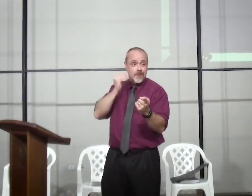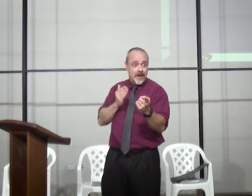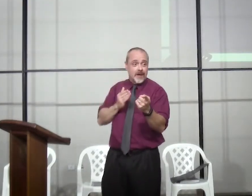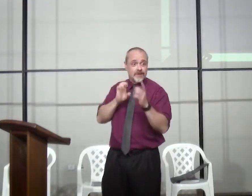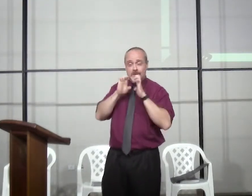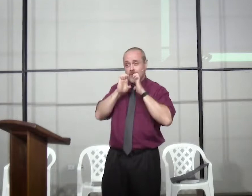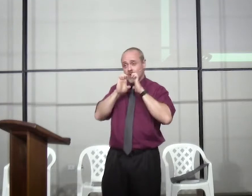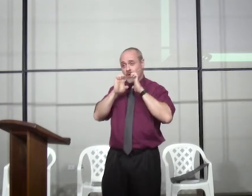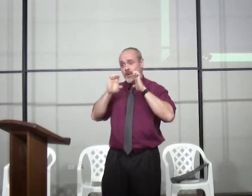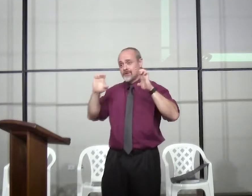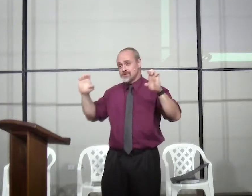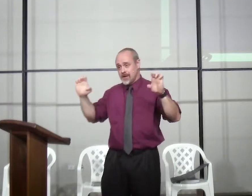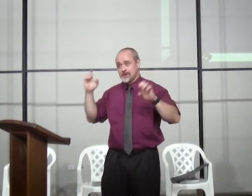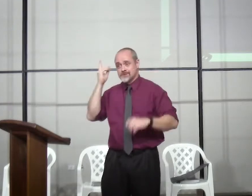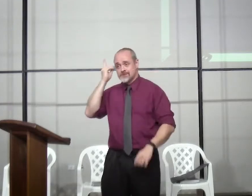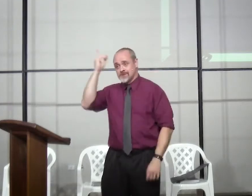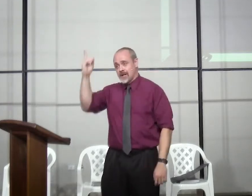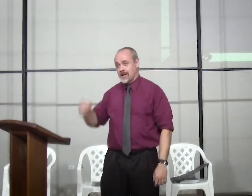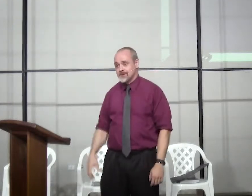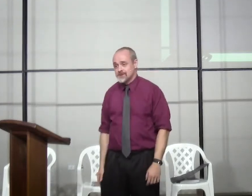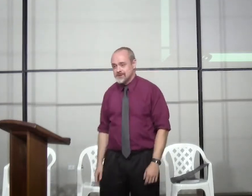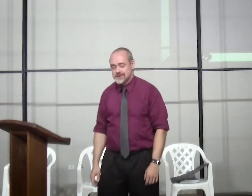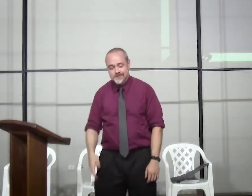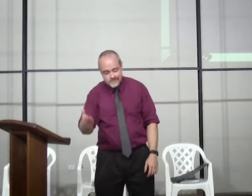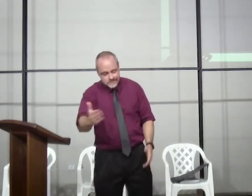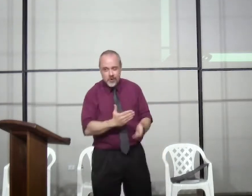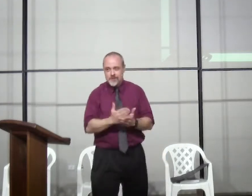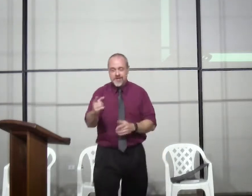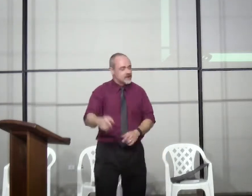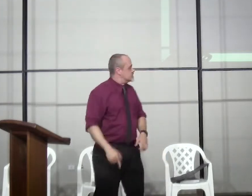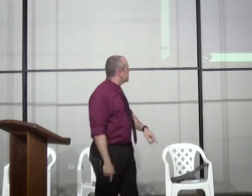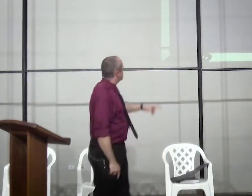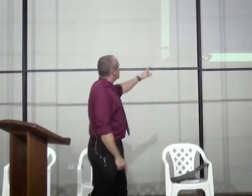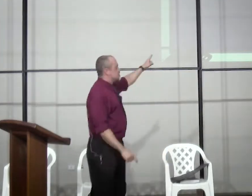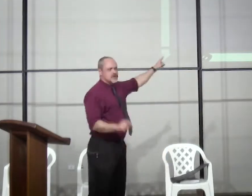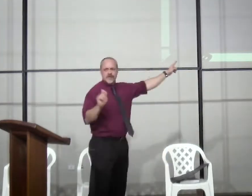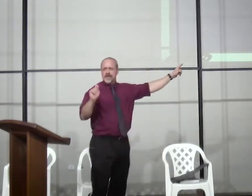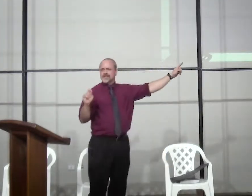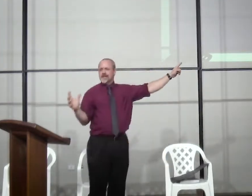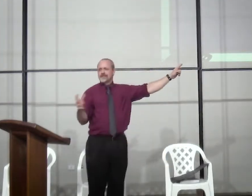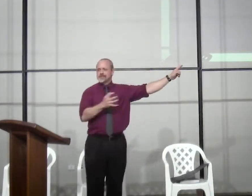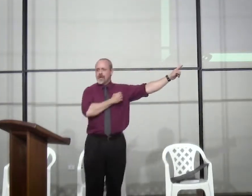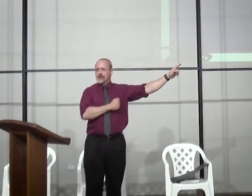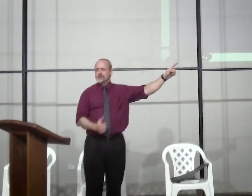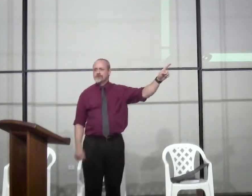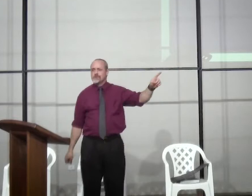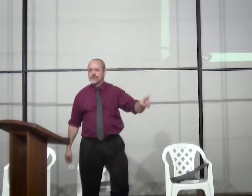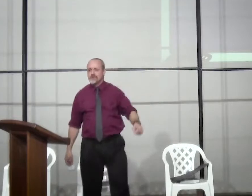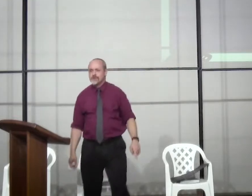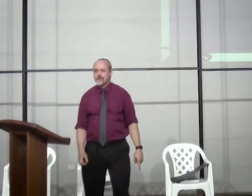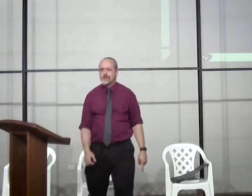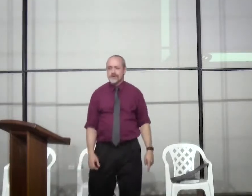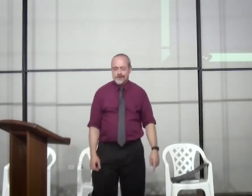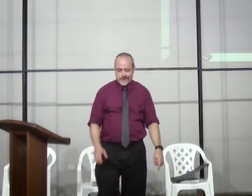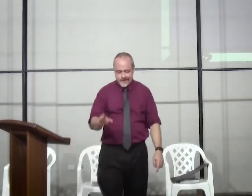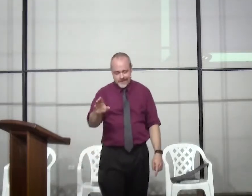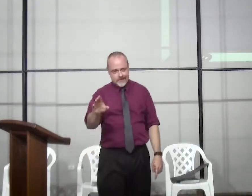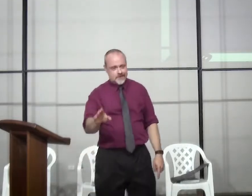conhecer e saber o Evangelho de Deus. Começando, o que é salvação?